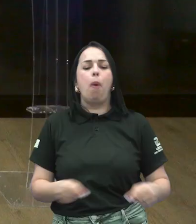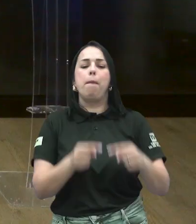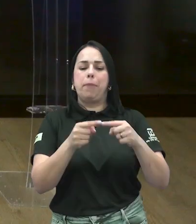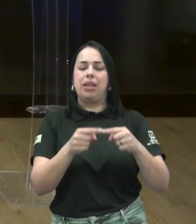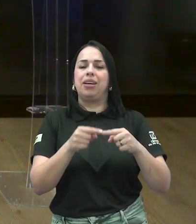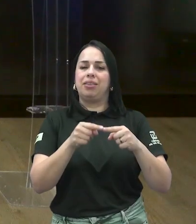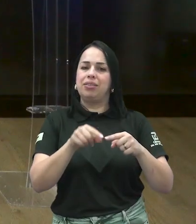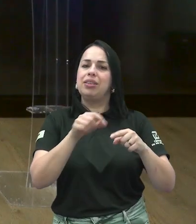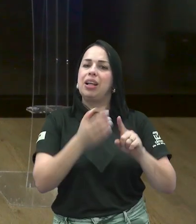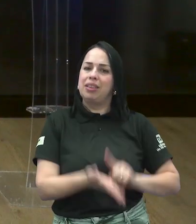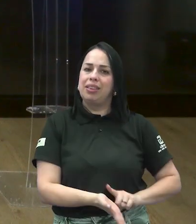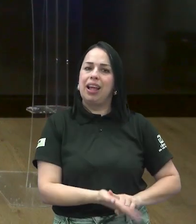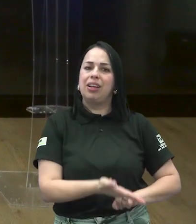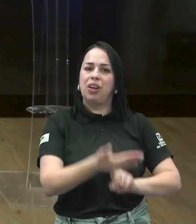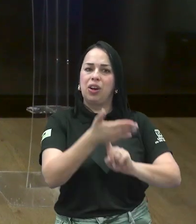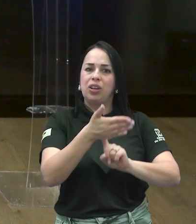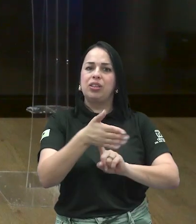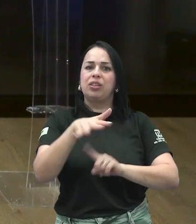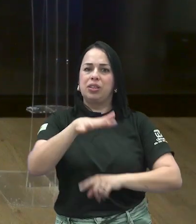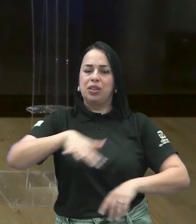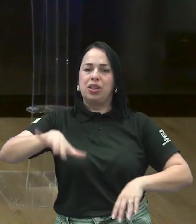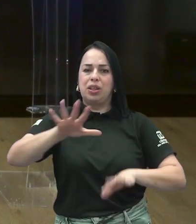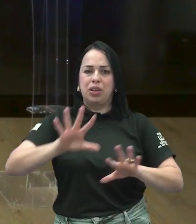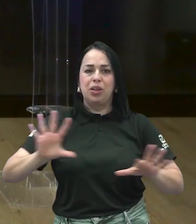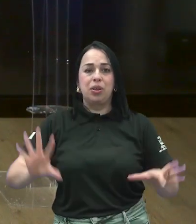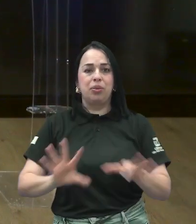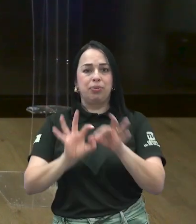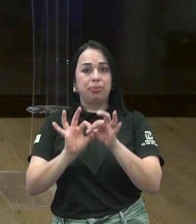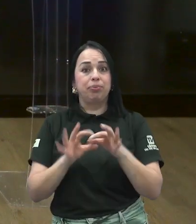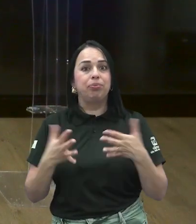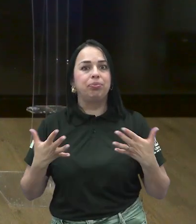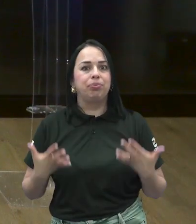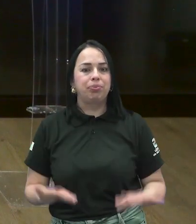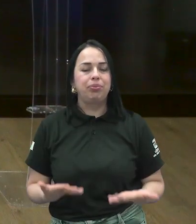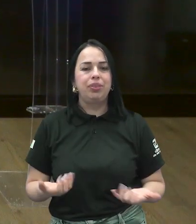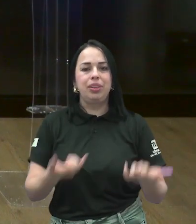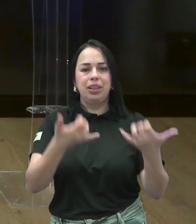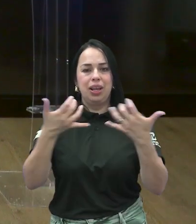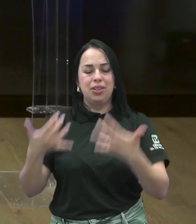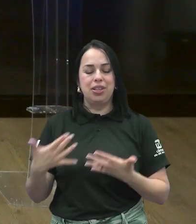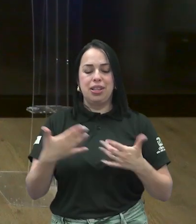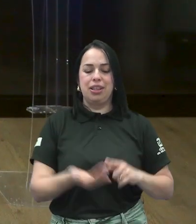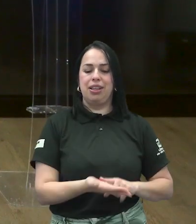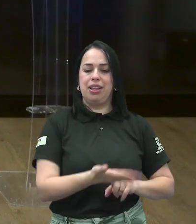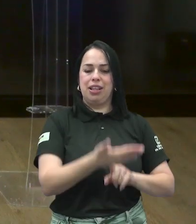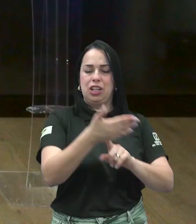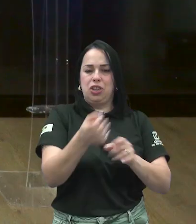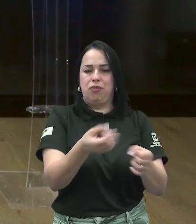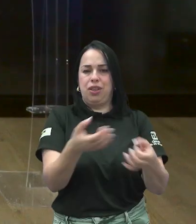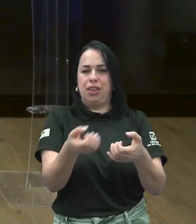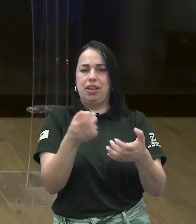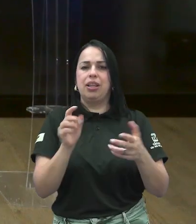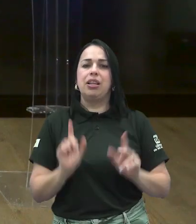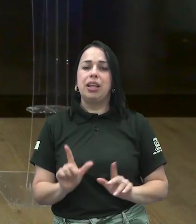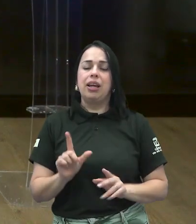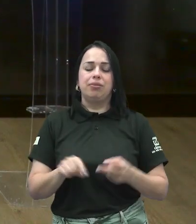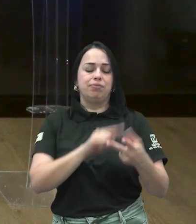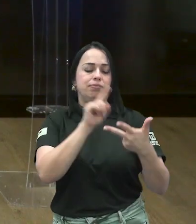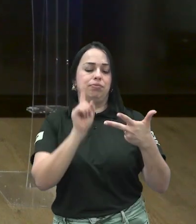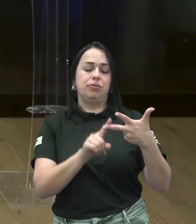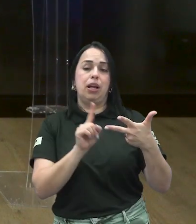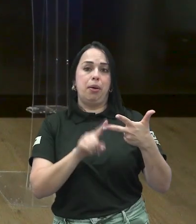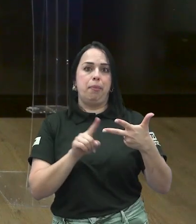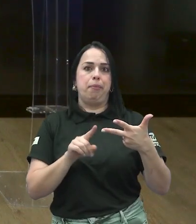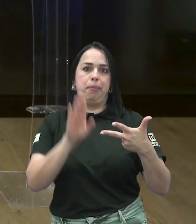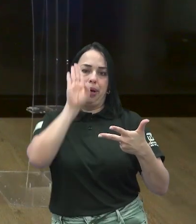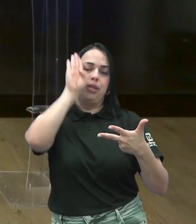de inovação que conectam os mais diferentes setores de um município. E quando falamos em tecnologia e inovação, existe um